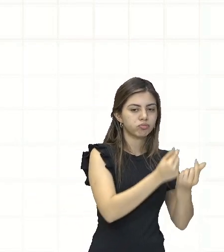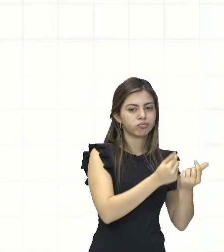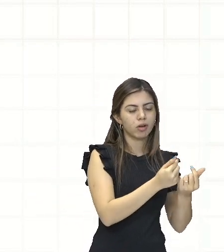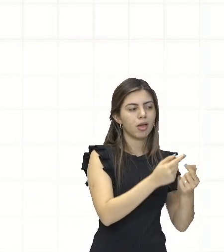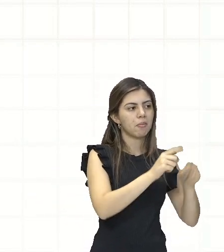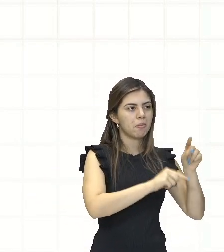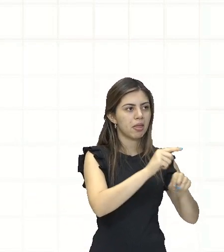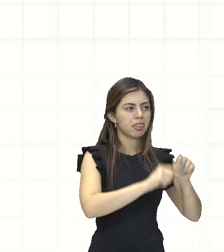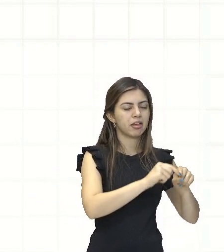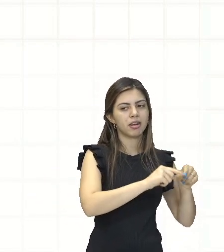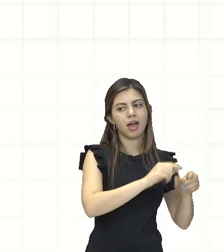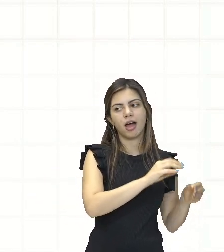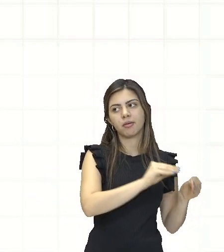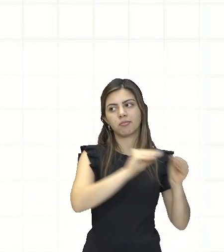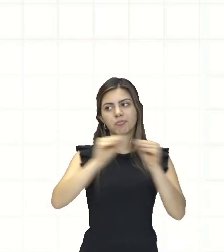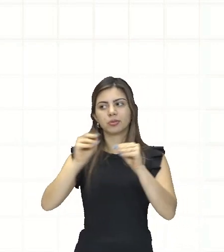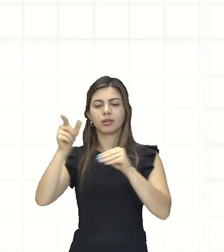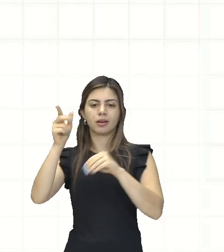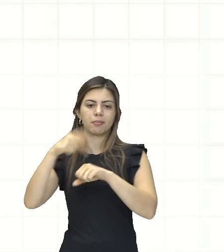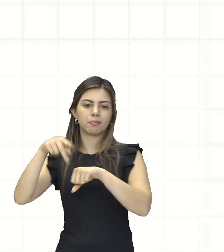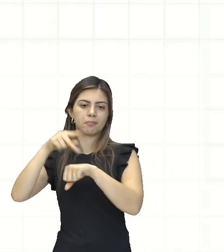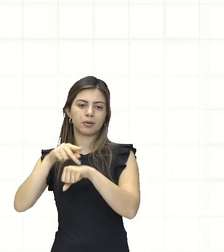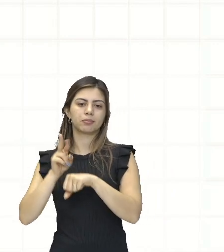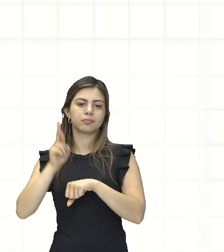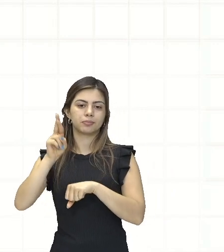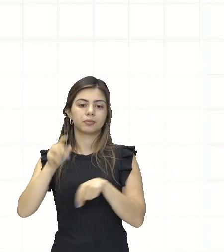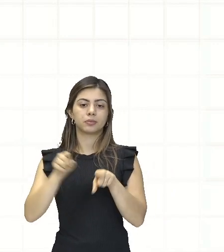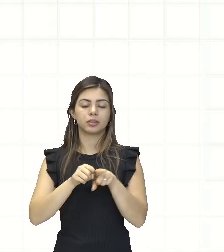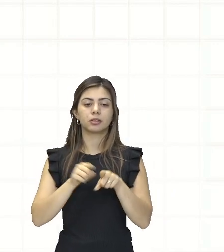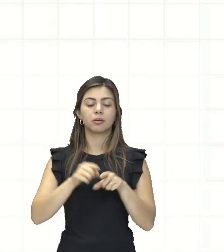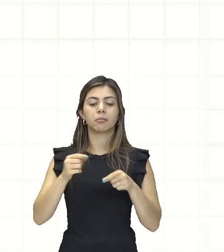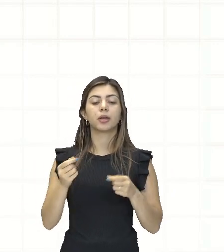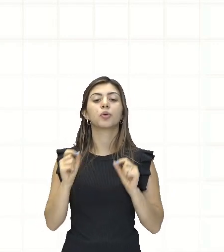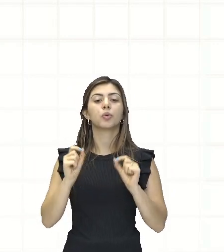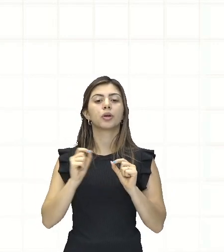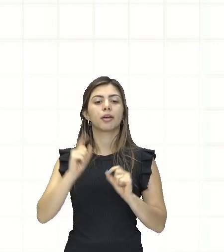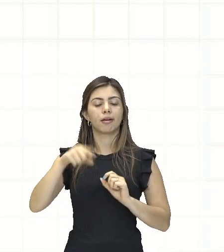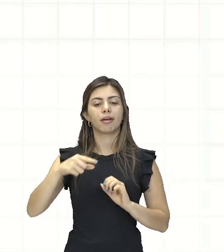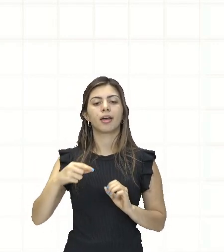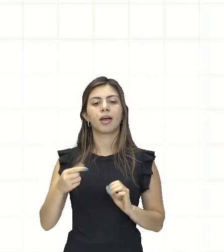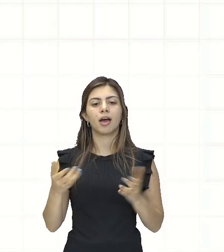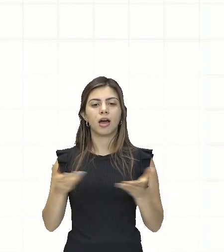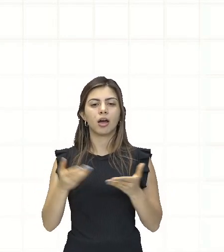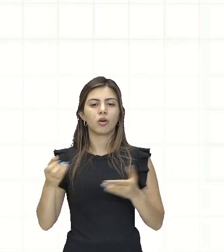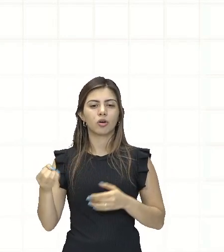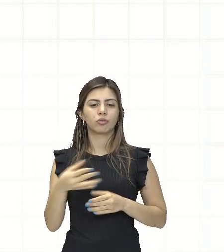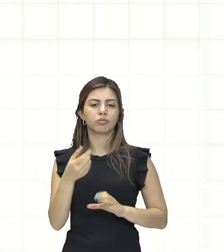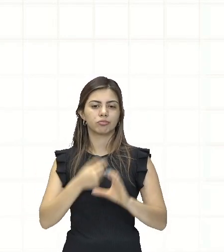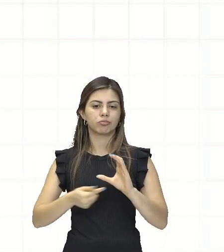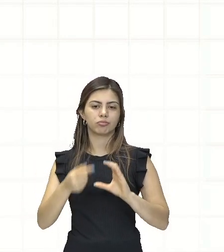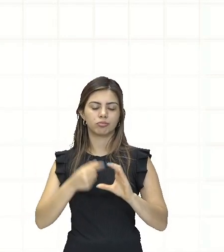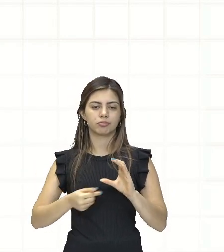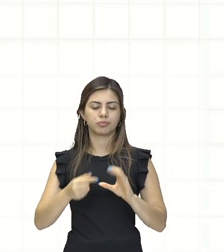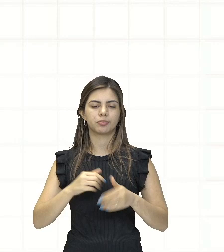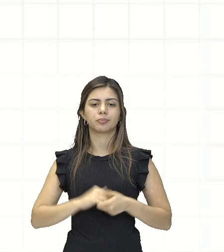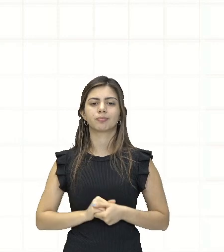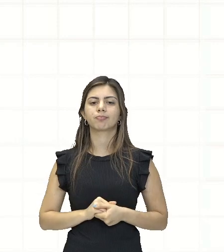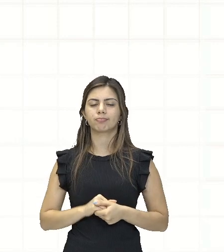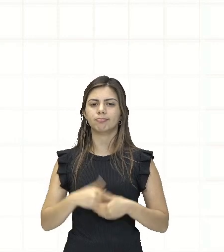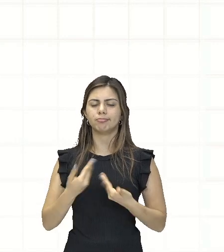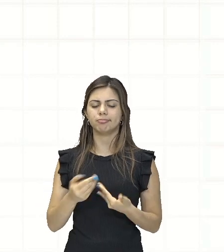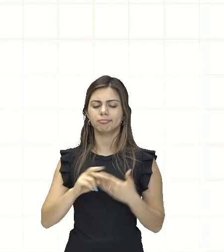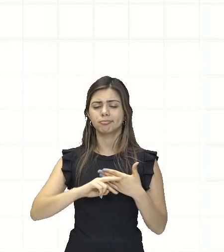metrópoles e também a consolidação do capitalismo. Essas consequências nós